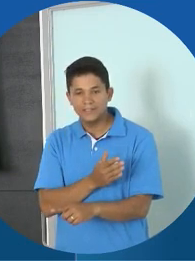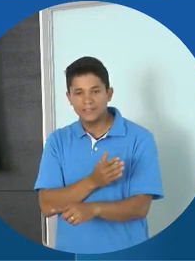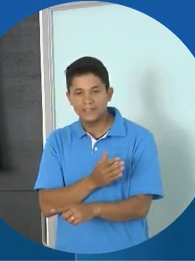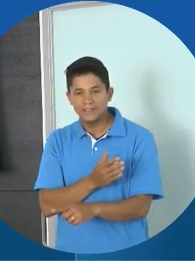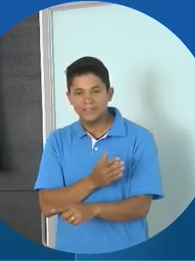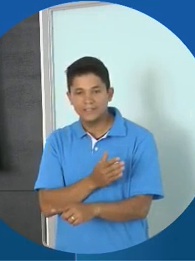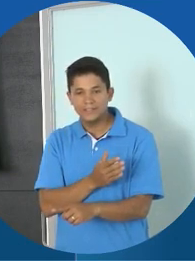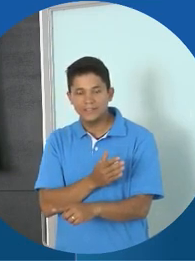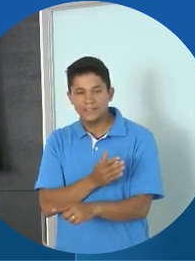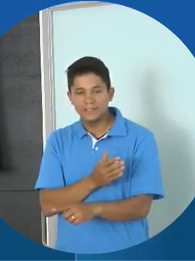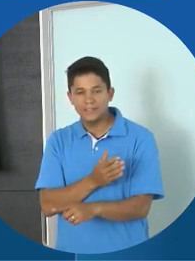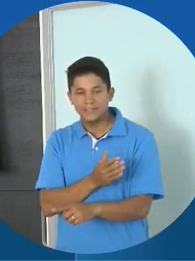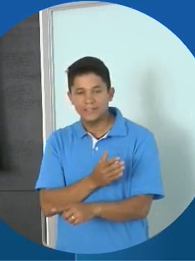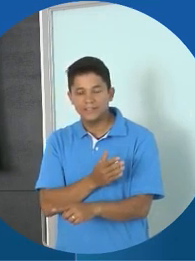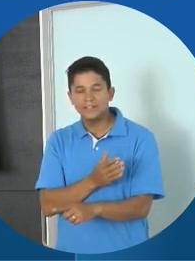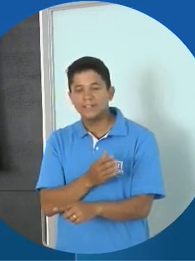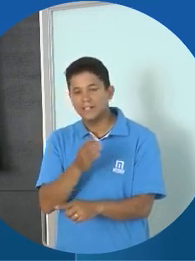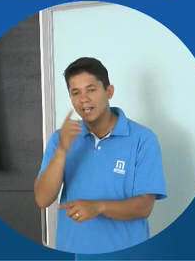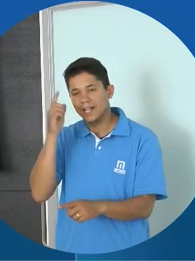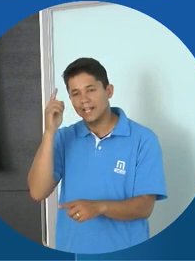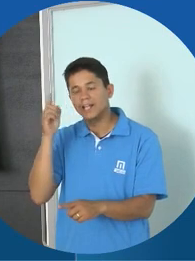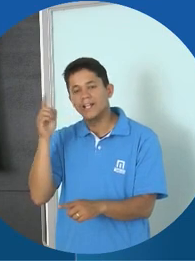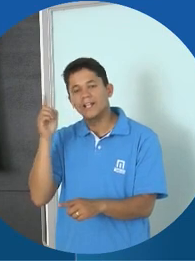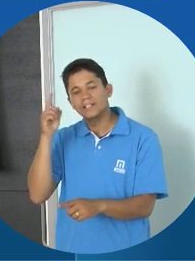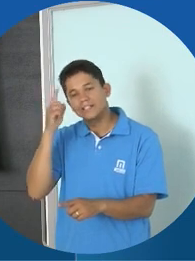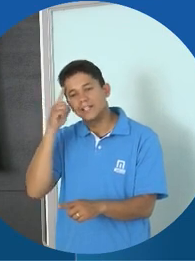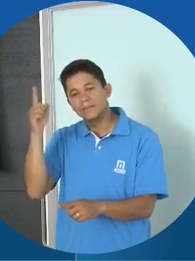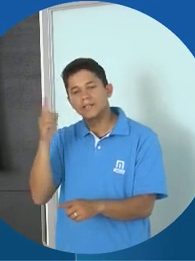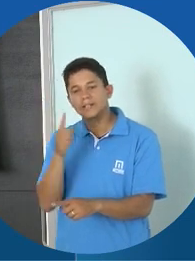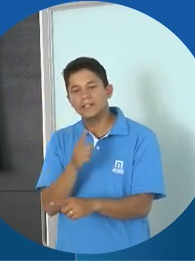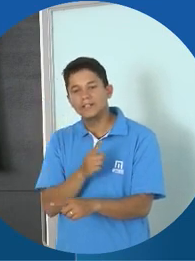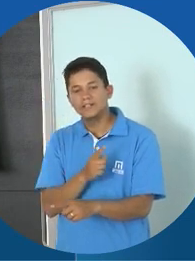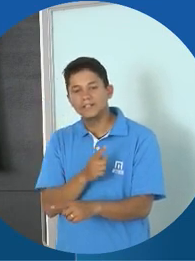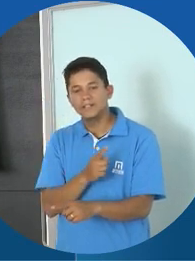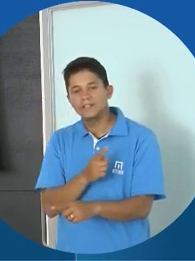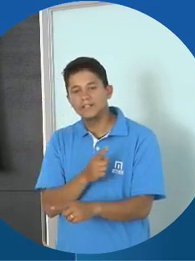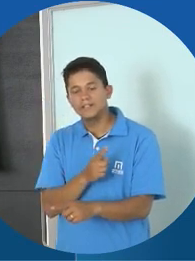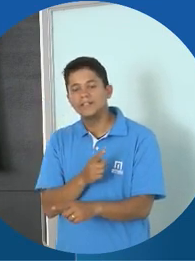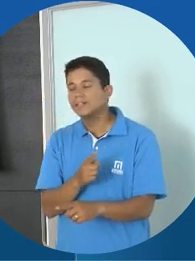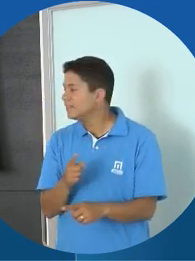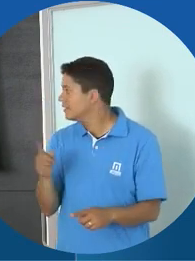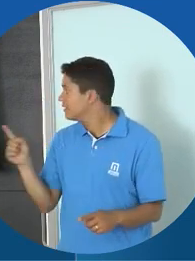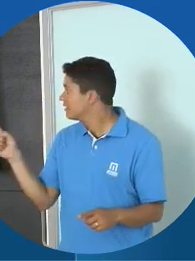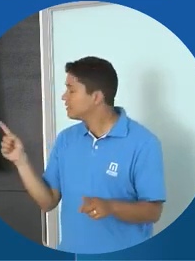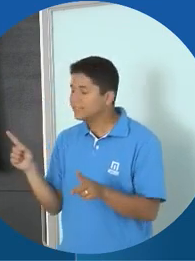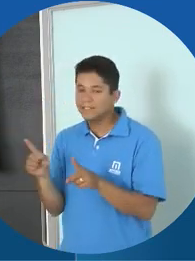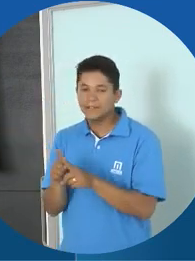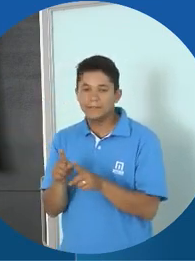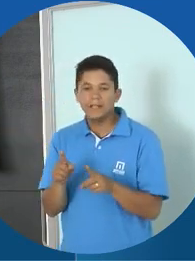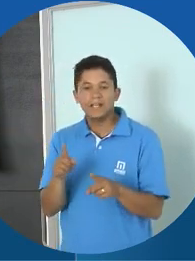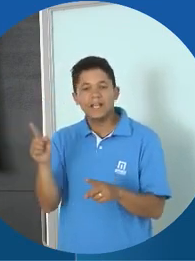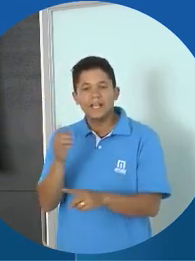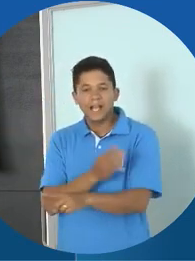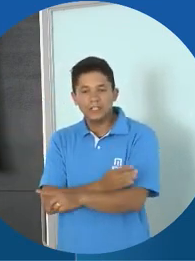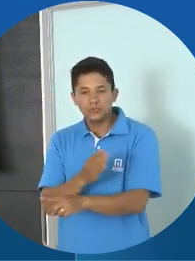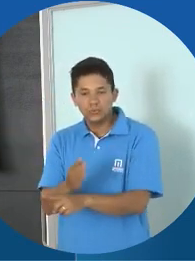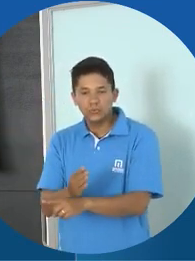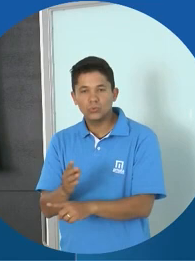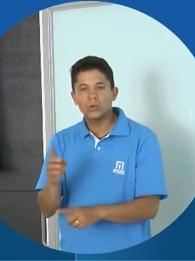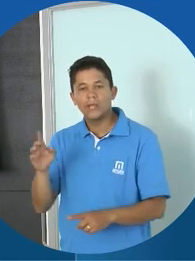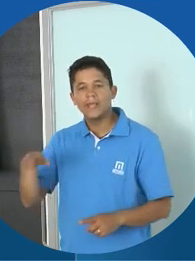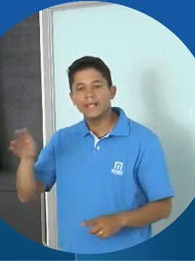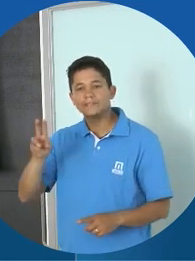indica. E trazendo um pouco para a realidade das obras, que é nosso interesse. Depois